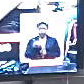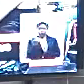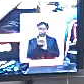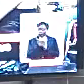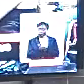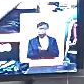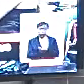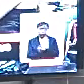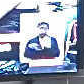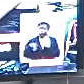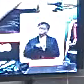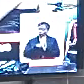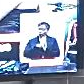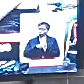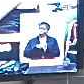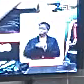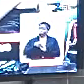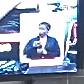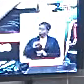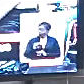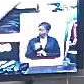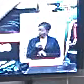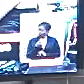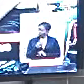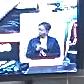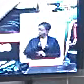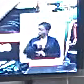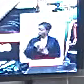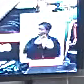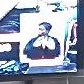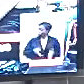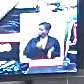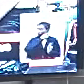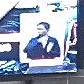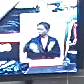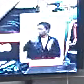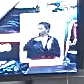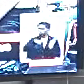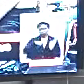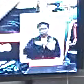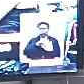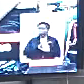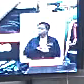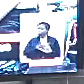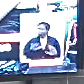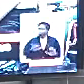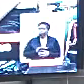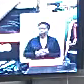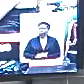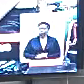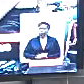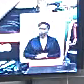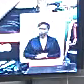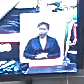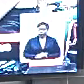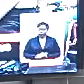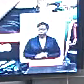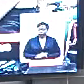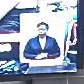doj porque fula ele suspendeu tá suspenso